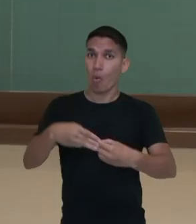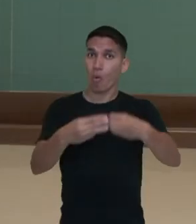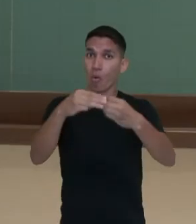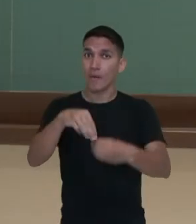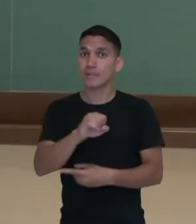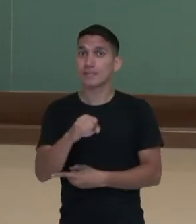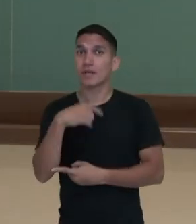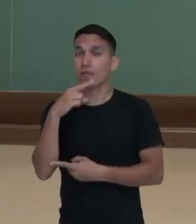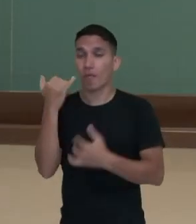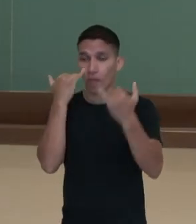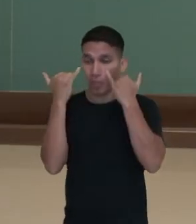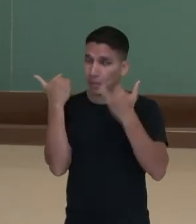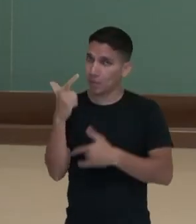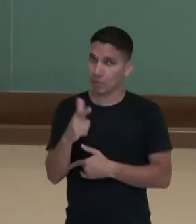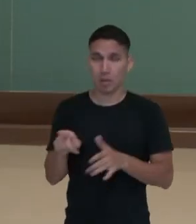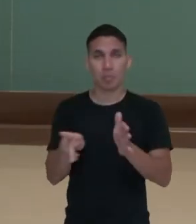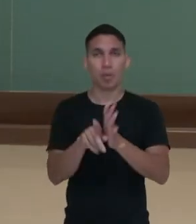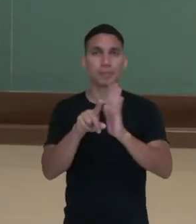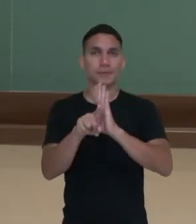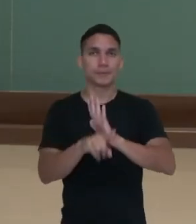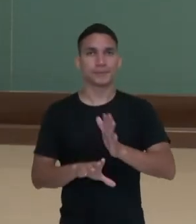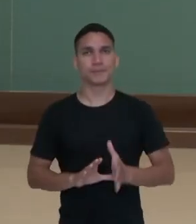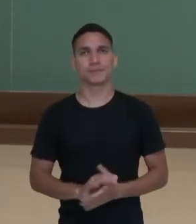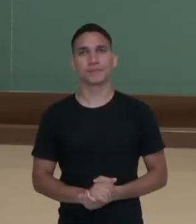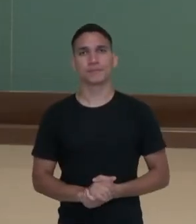seja informado no enunciado do exercício.